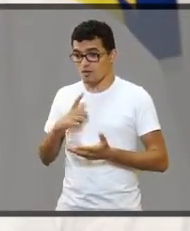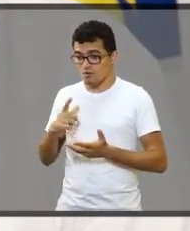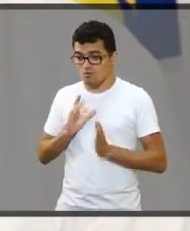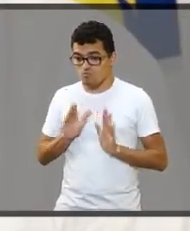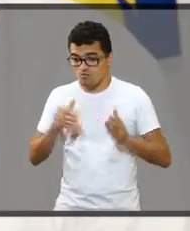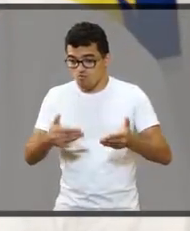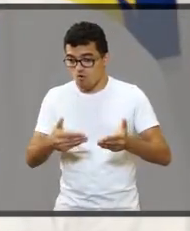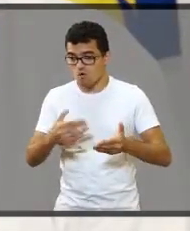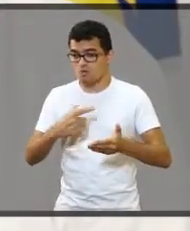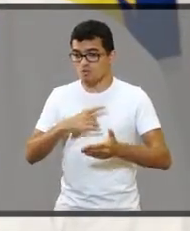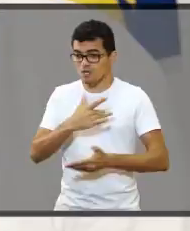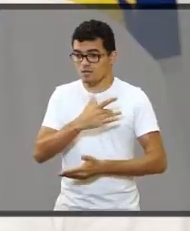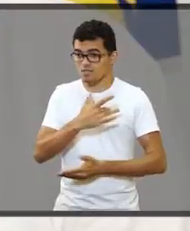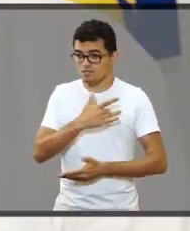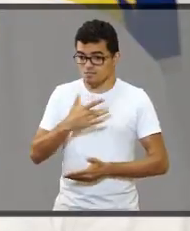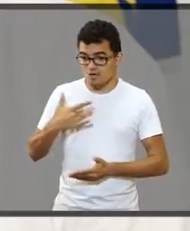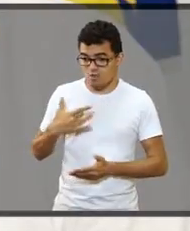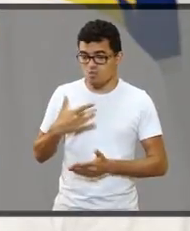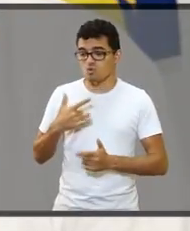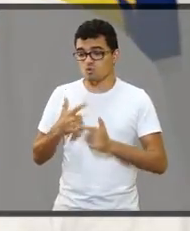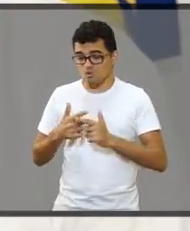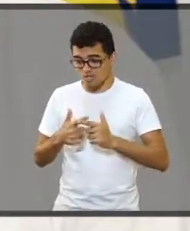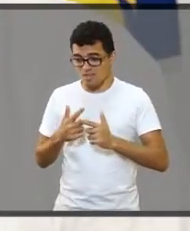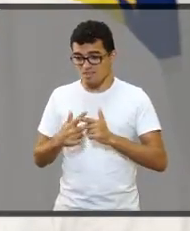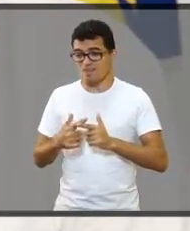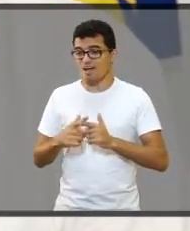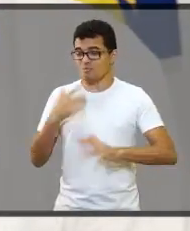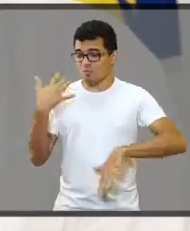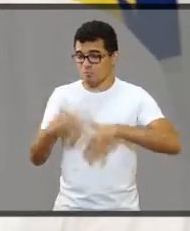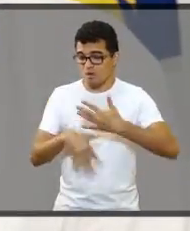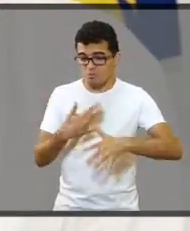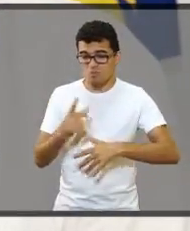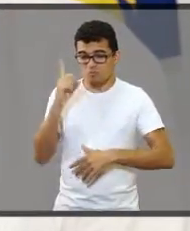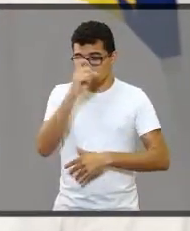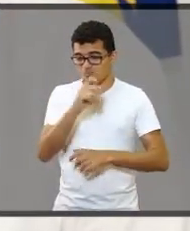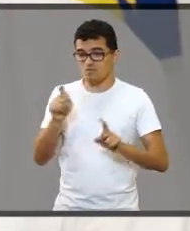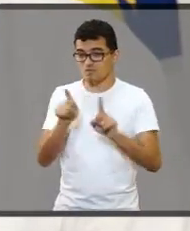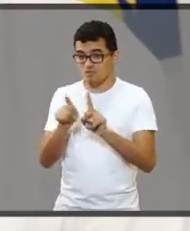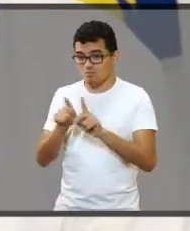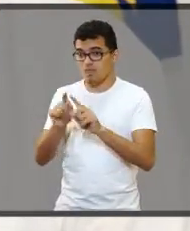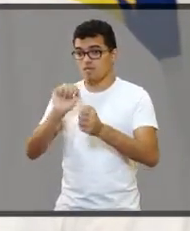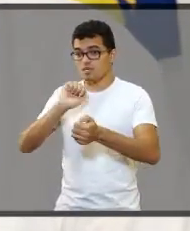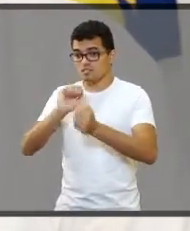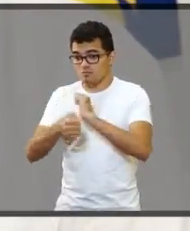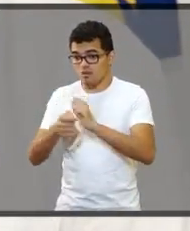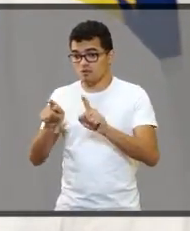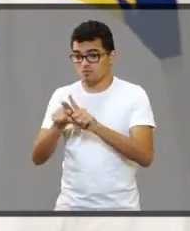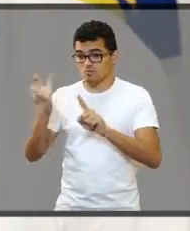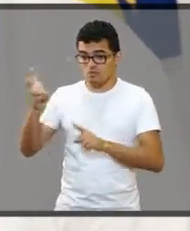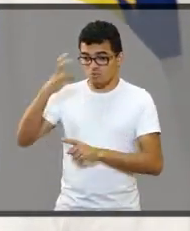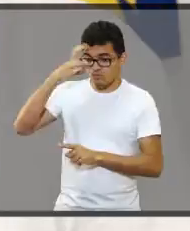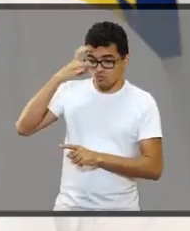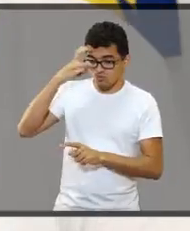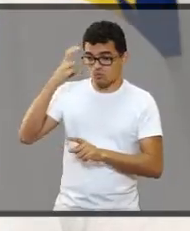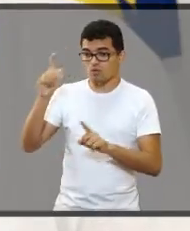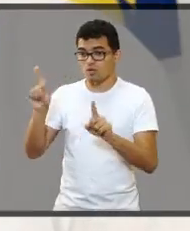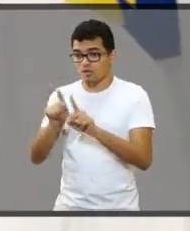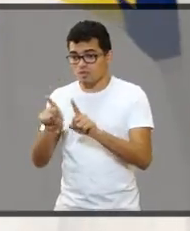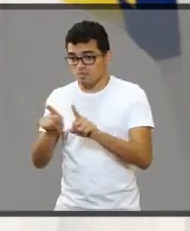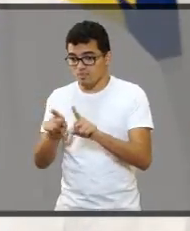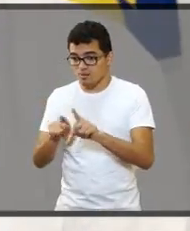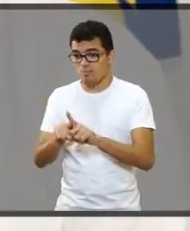saúde, que está um caos, a gente precisa resolver urgente isso, na área do esporte, na área da cultura, a zeladoria